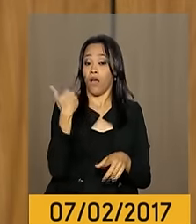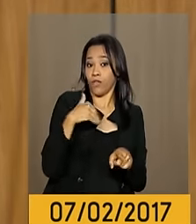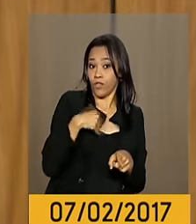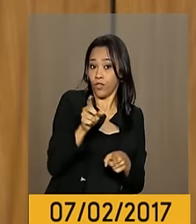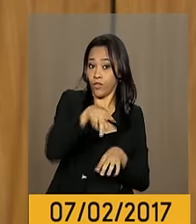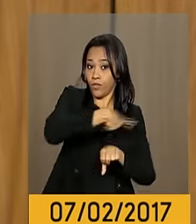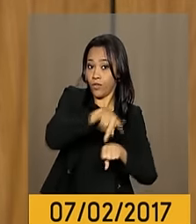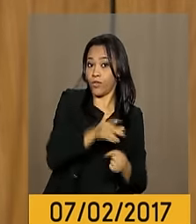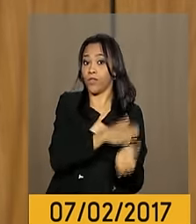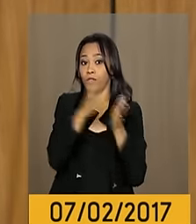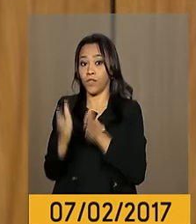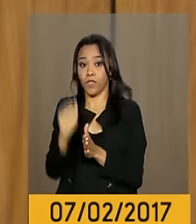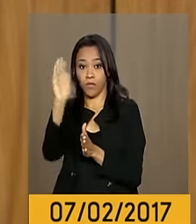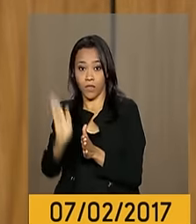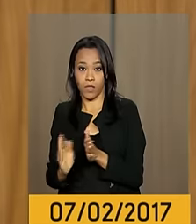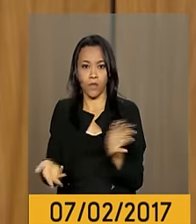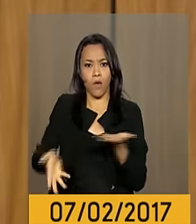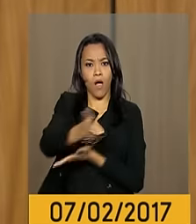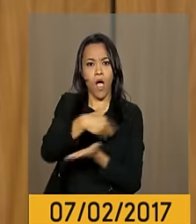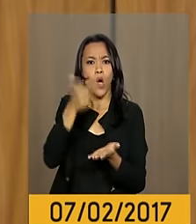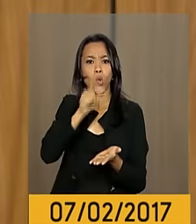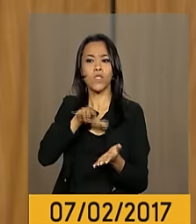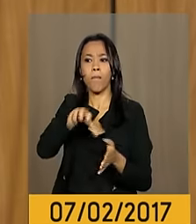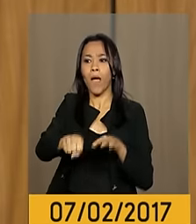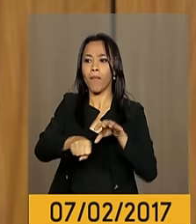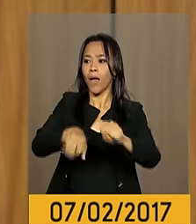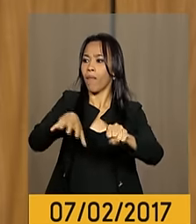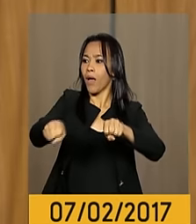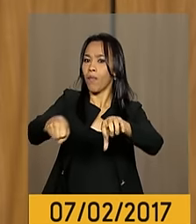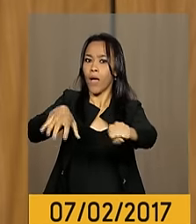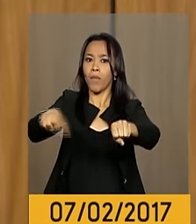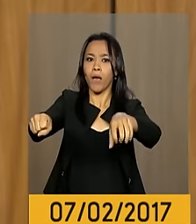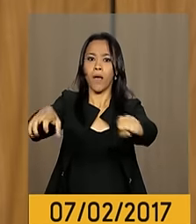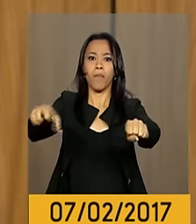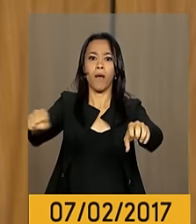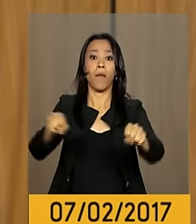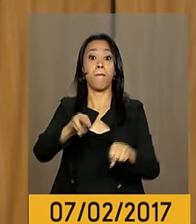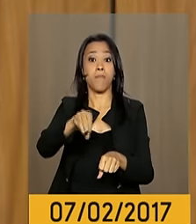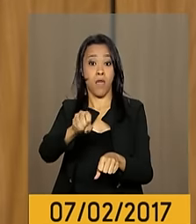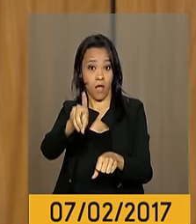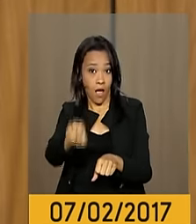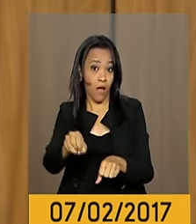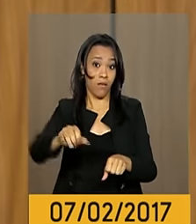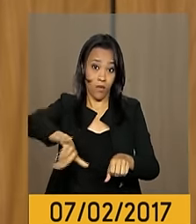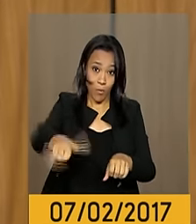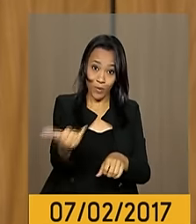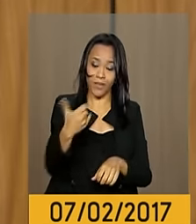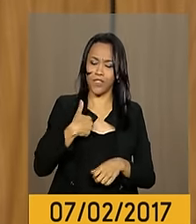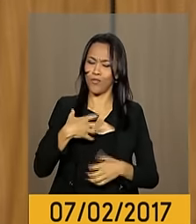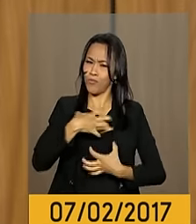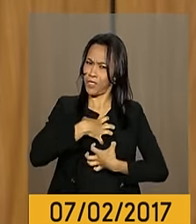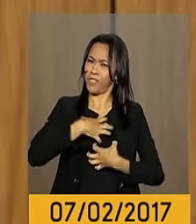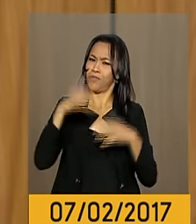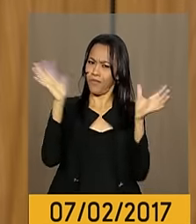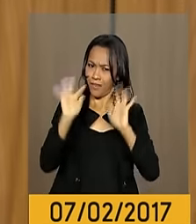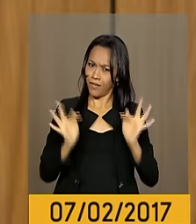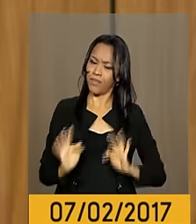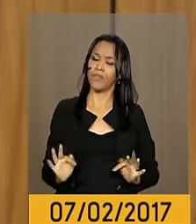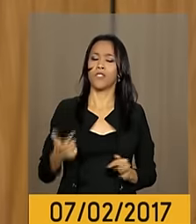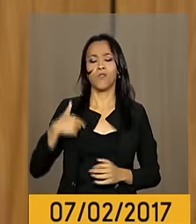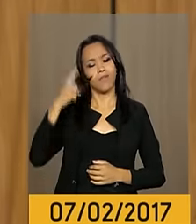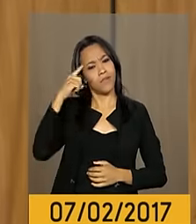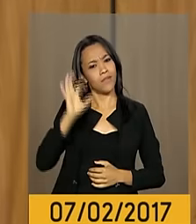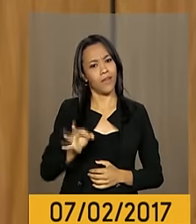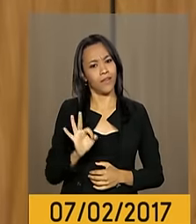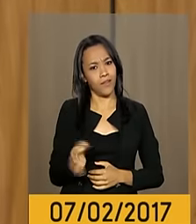argentino conquistar mercados e gerar oportunidades estou realmente muito feliz tenho certeza de que